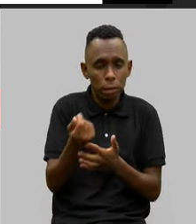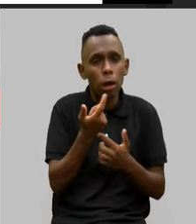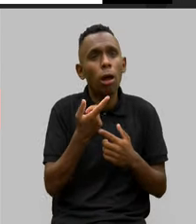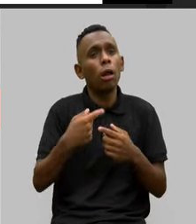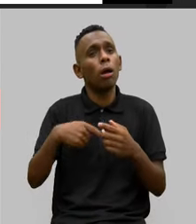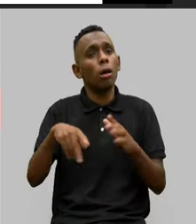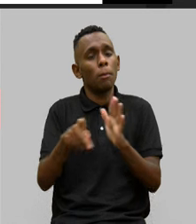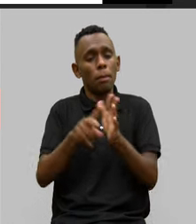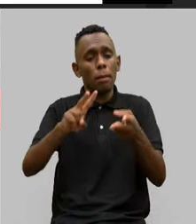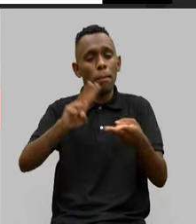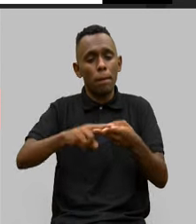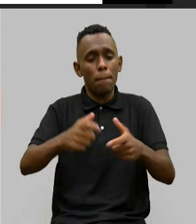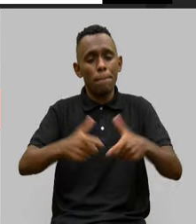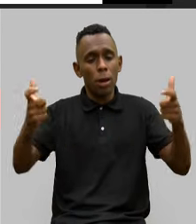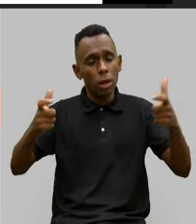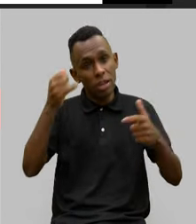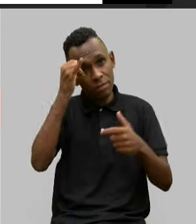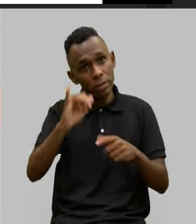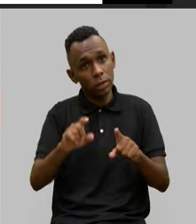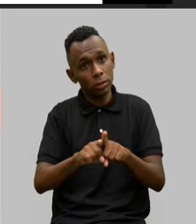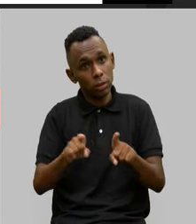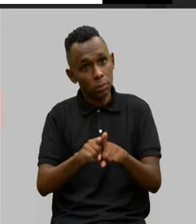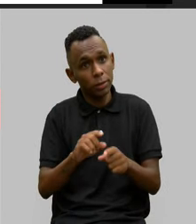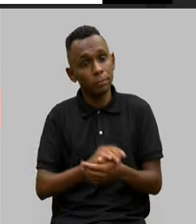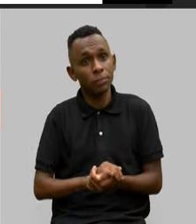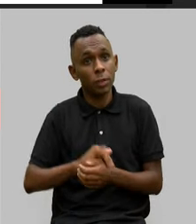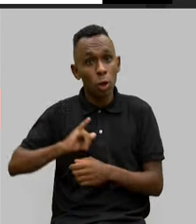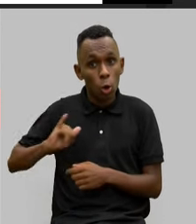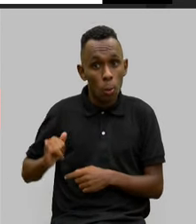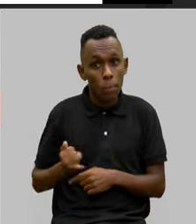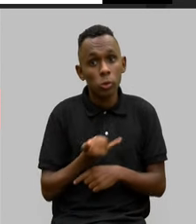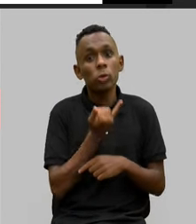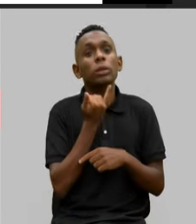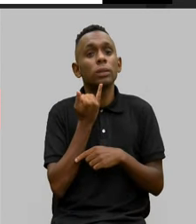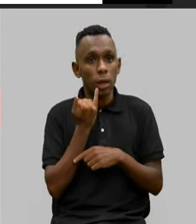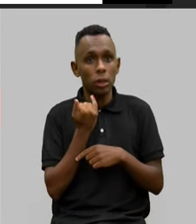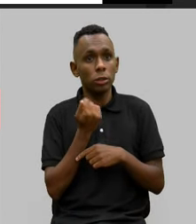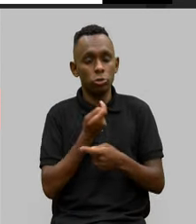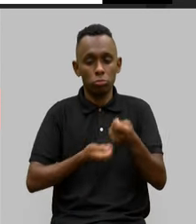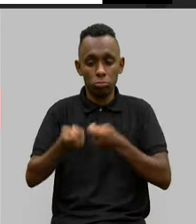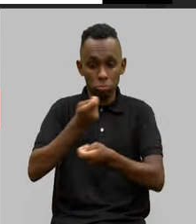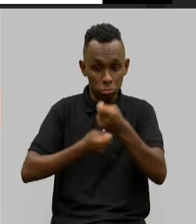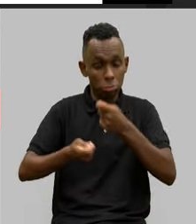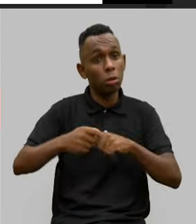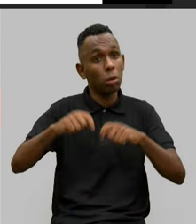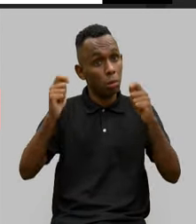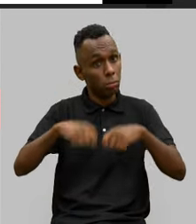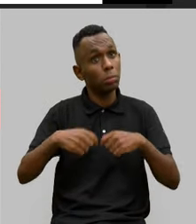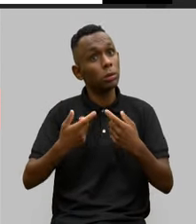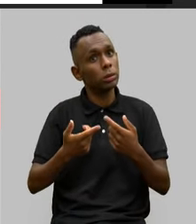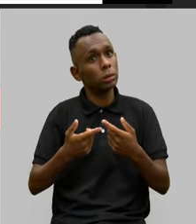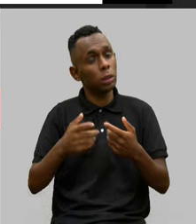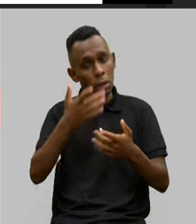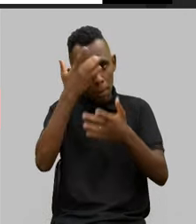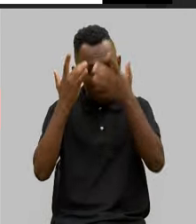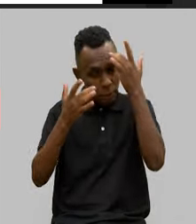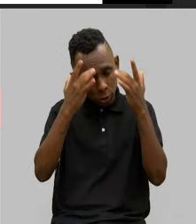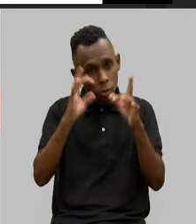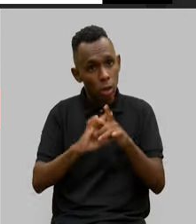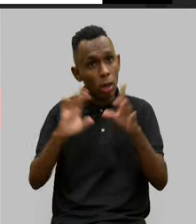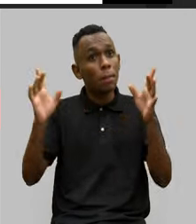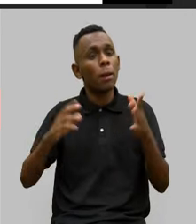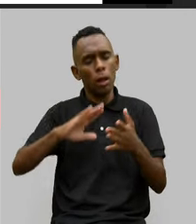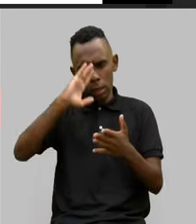prisional enfim eh oportunidades econômicas nós temos diversas economias economistas liberais que